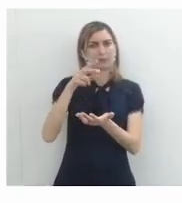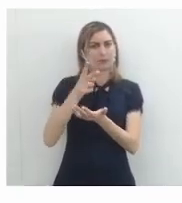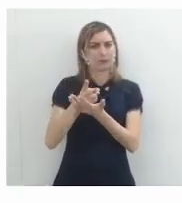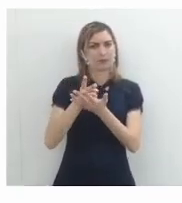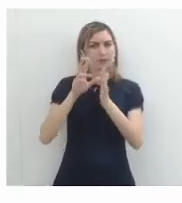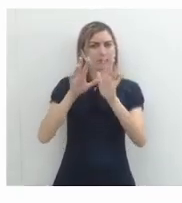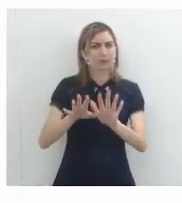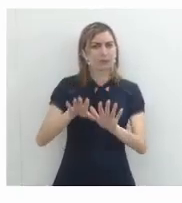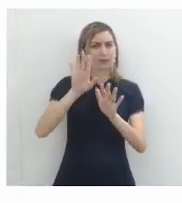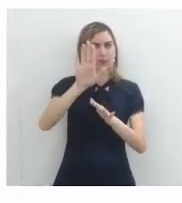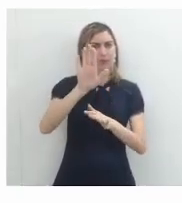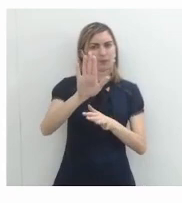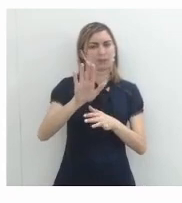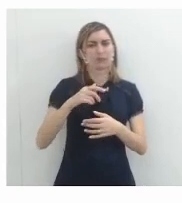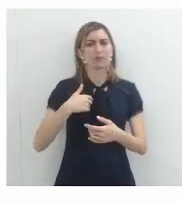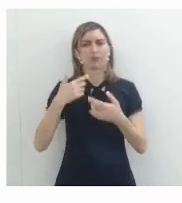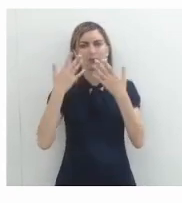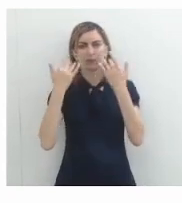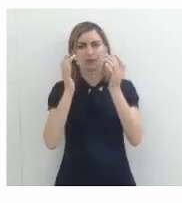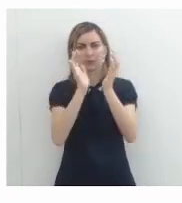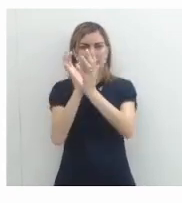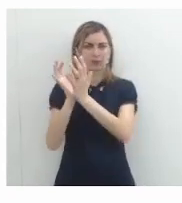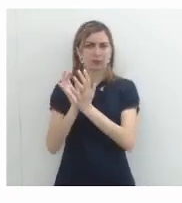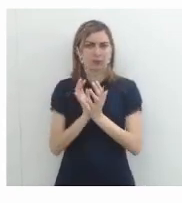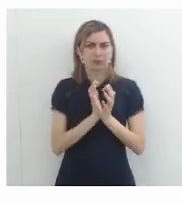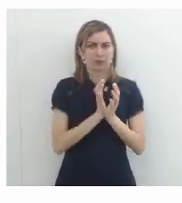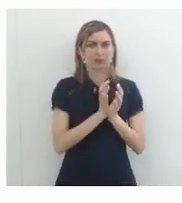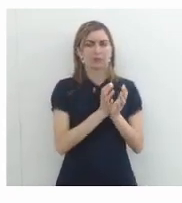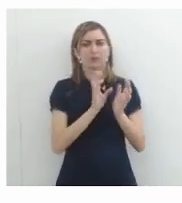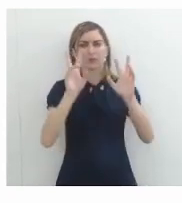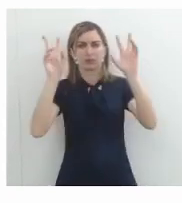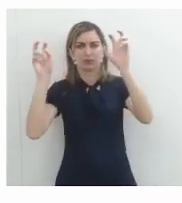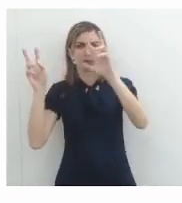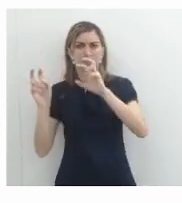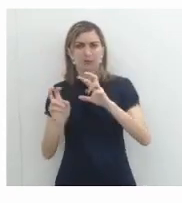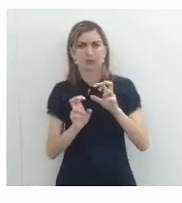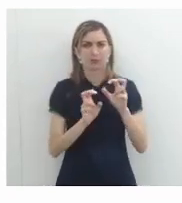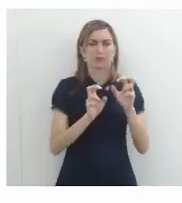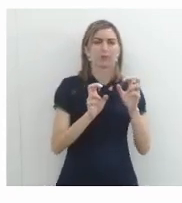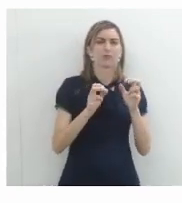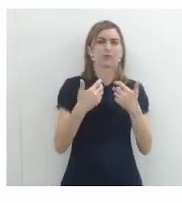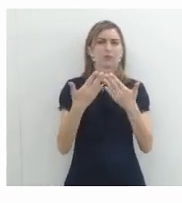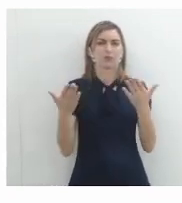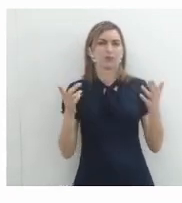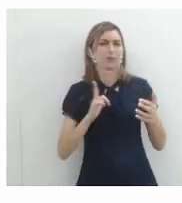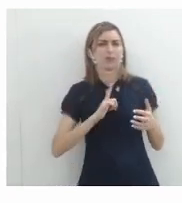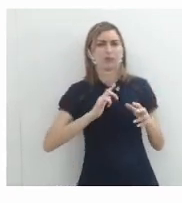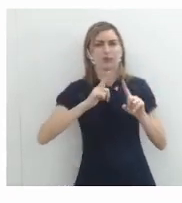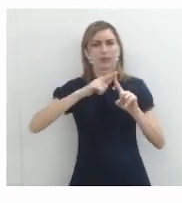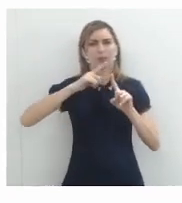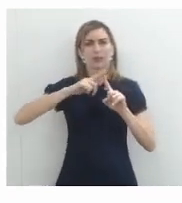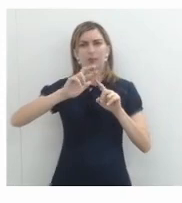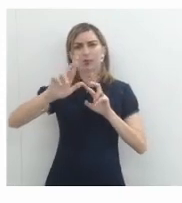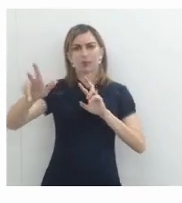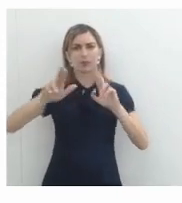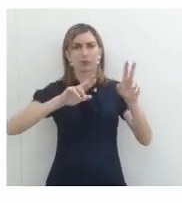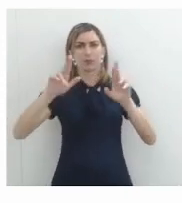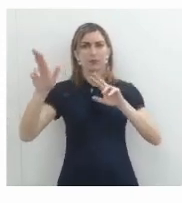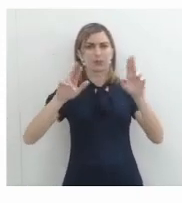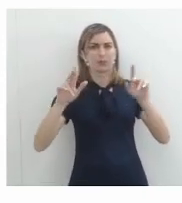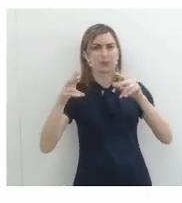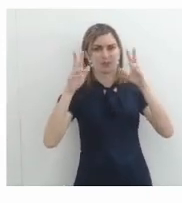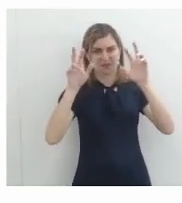no museu. Exposições em grupo, certo? E temáticas itinerantes. Então, assim, vai ter vários tipos e temas de